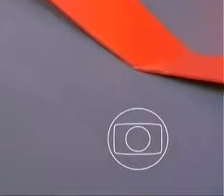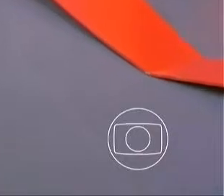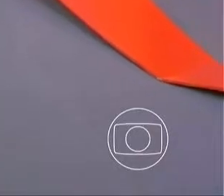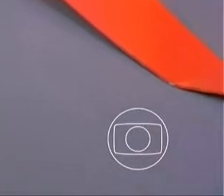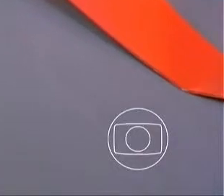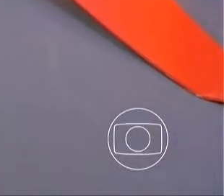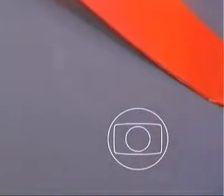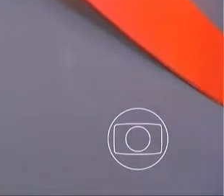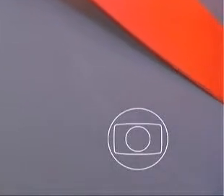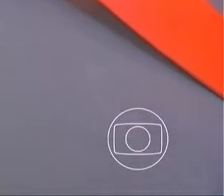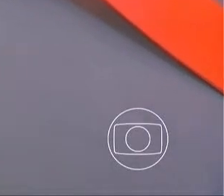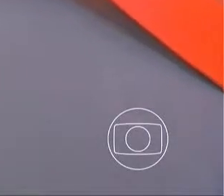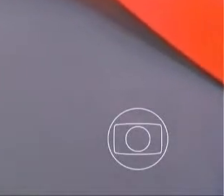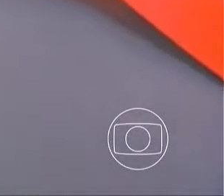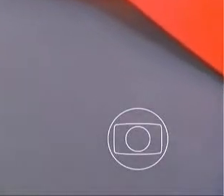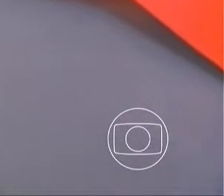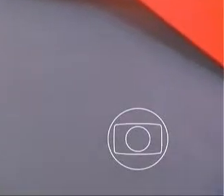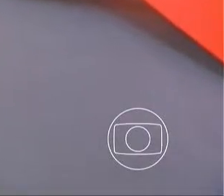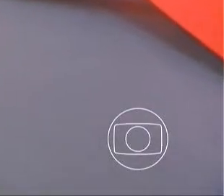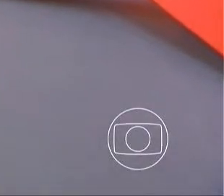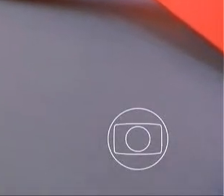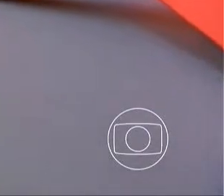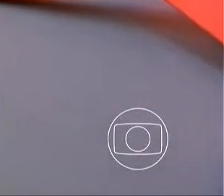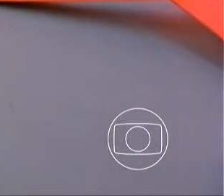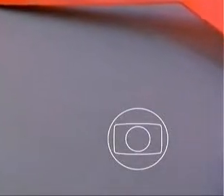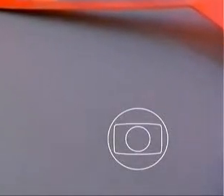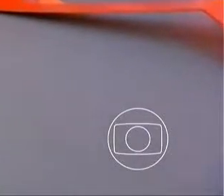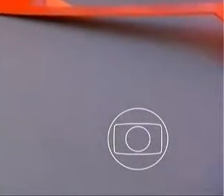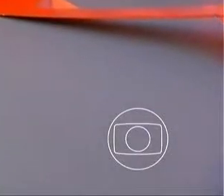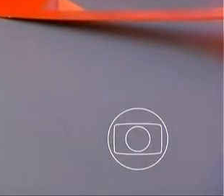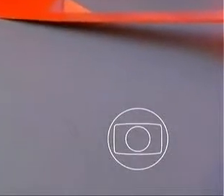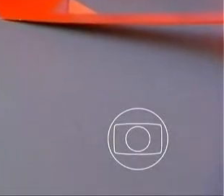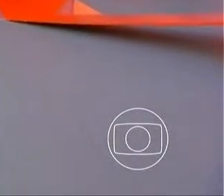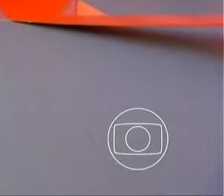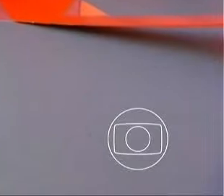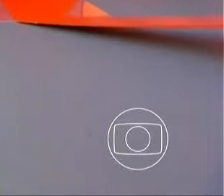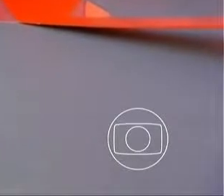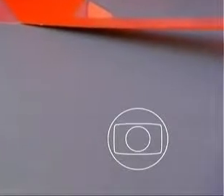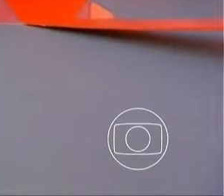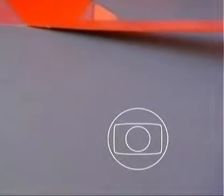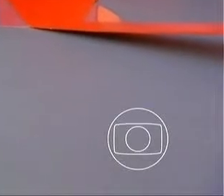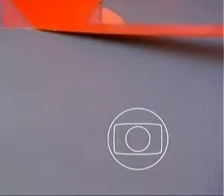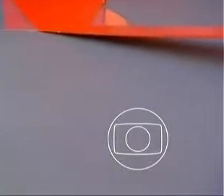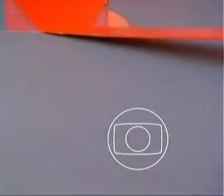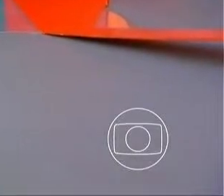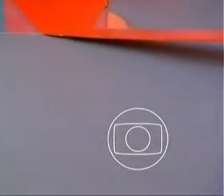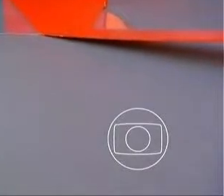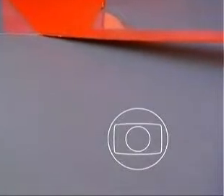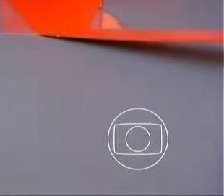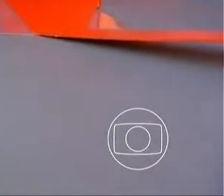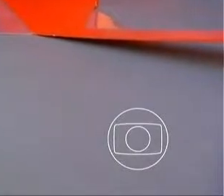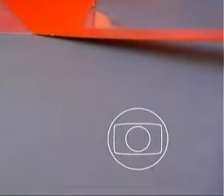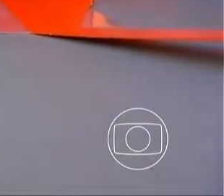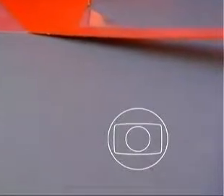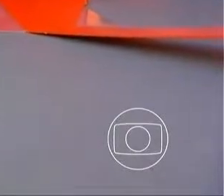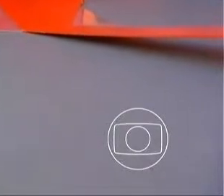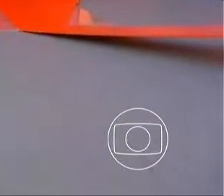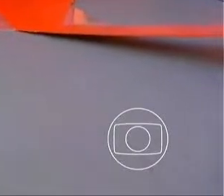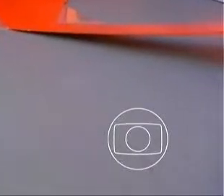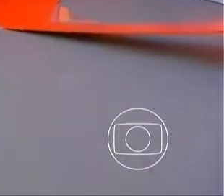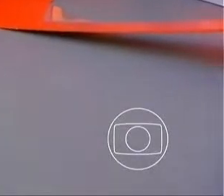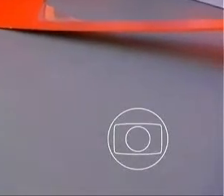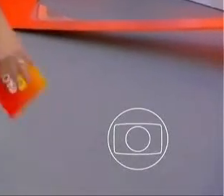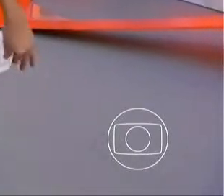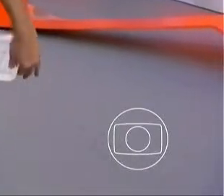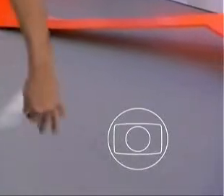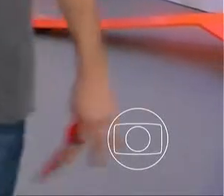Esse jogaço, lembrando, é hoje 7 da noite no Premier, líder e vice-líder. E amanhã tem São Paulo e Fortaleza no Morumbi, na Globo, 4 da tarde. O Globo Esporte fica por